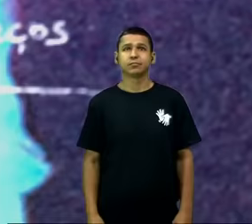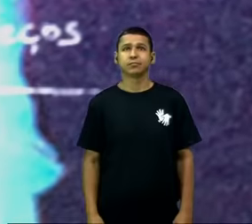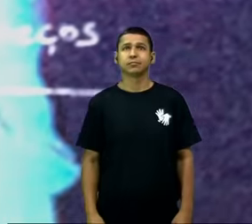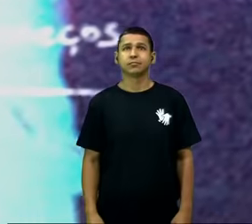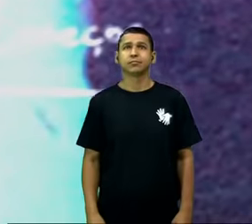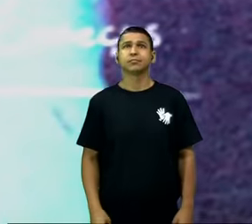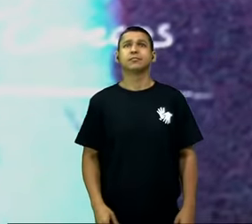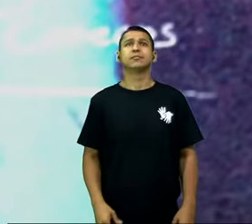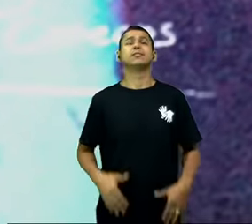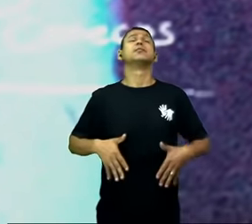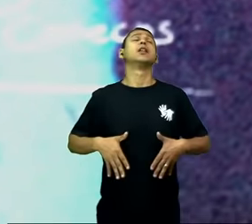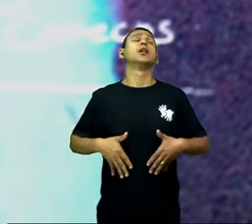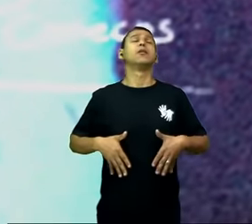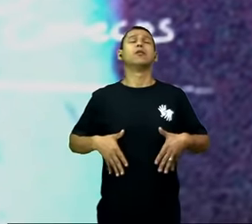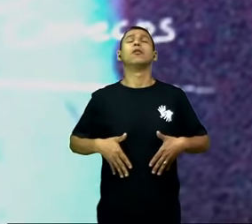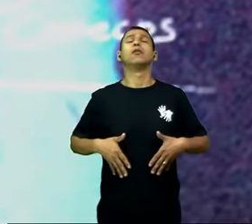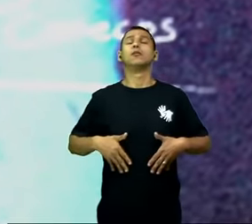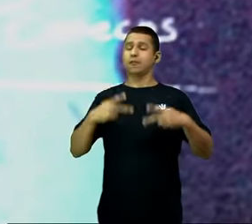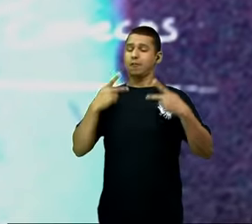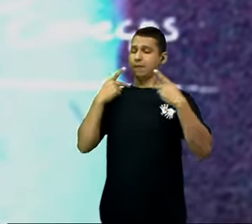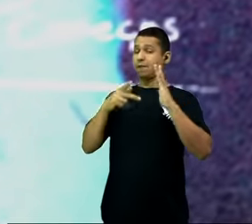Ah, eu vou falar.